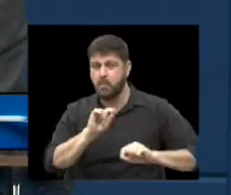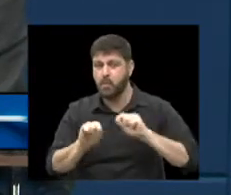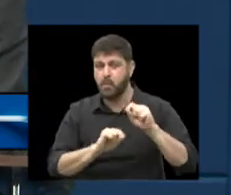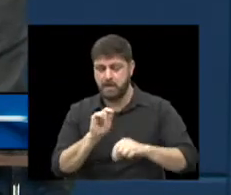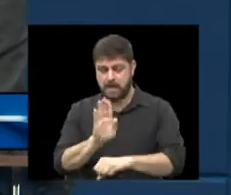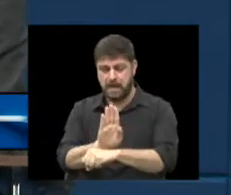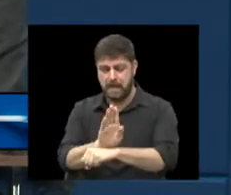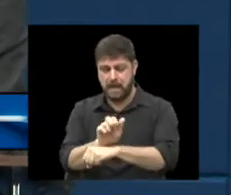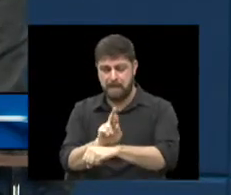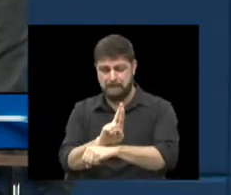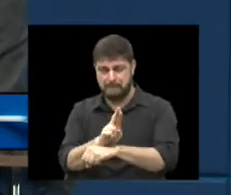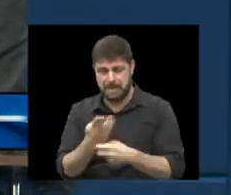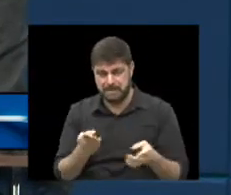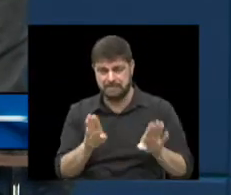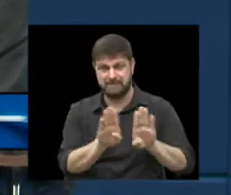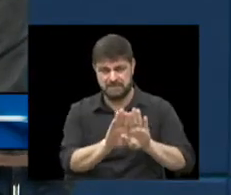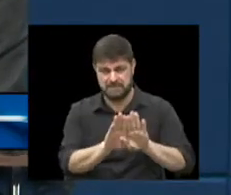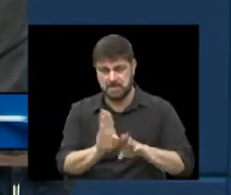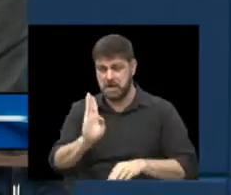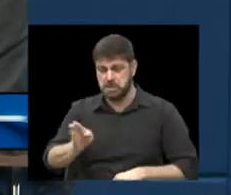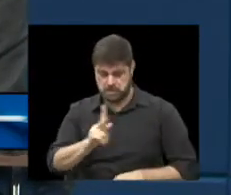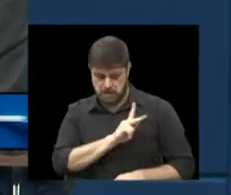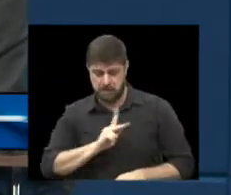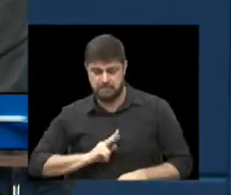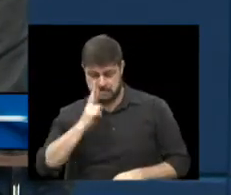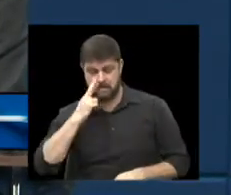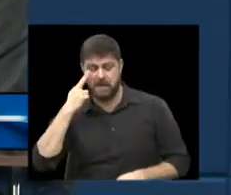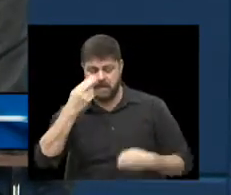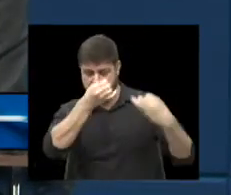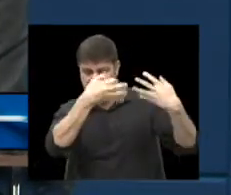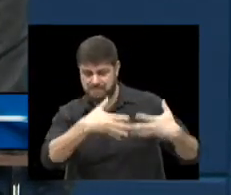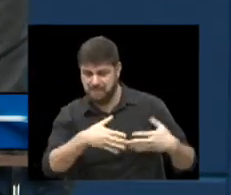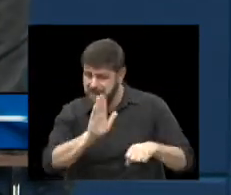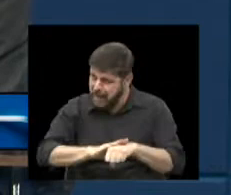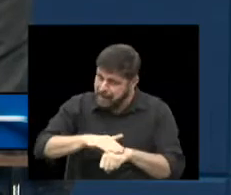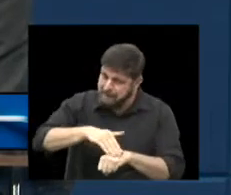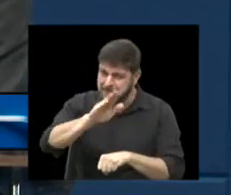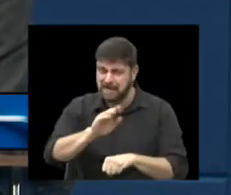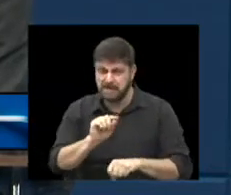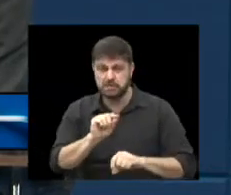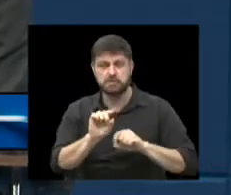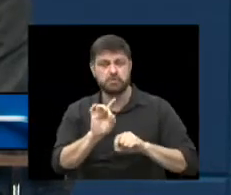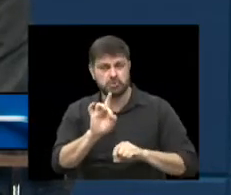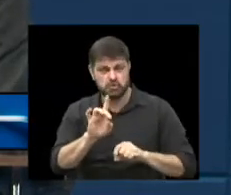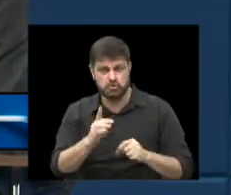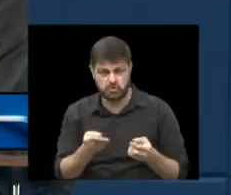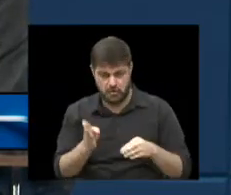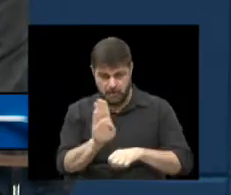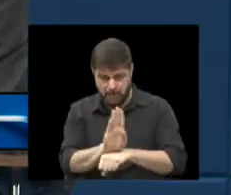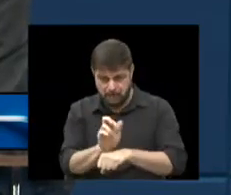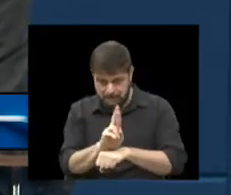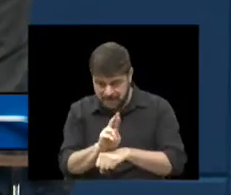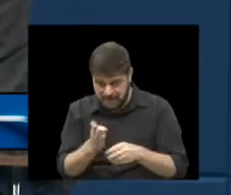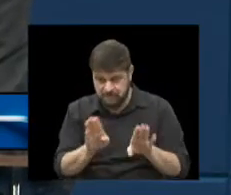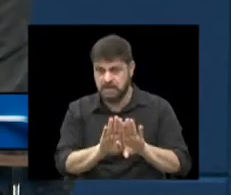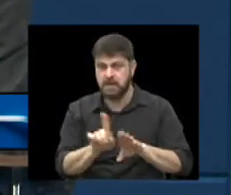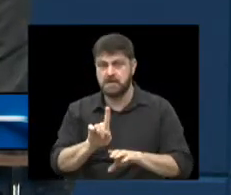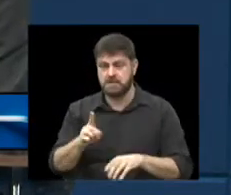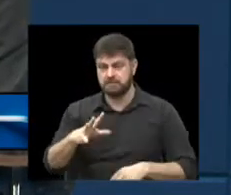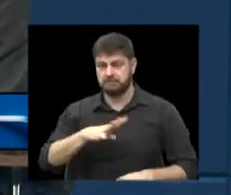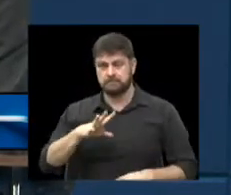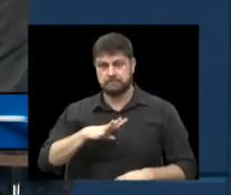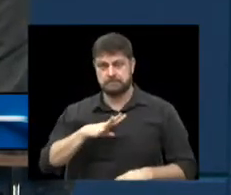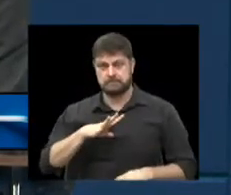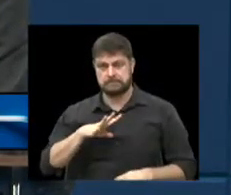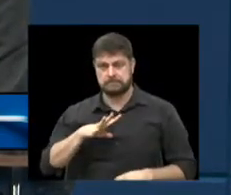fecha-bar. Mas como já foi falado aqui pelo presidente da casa, é mais do que o fecha-bar, é o fecha-cidade. O projeto